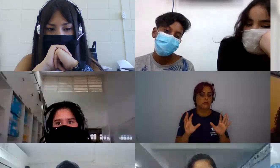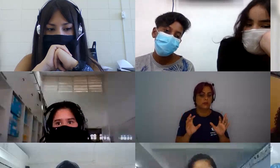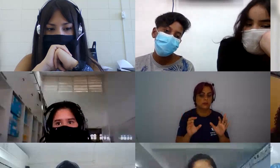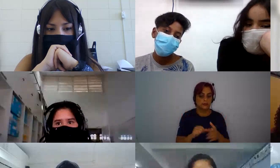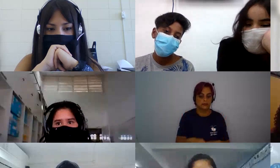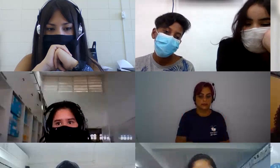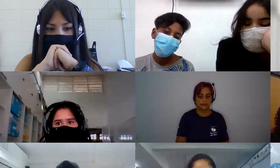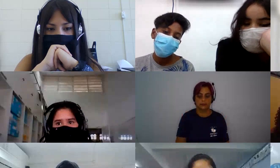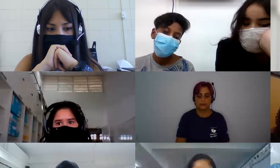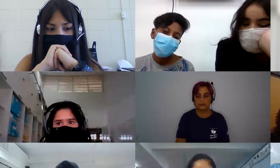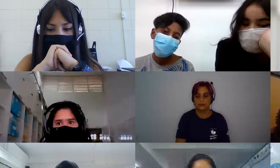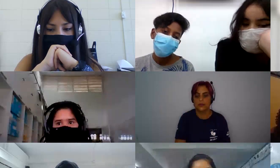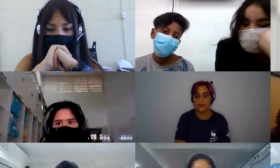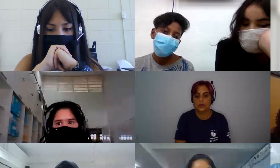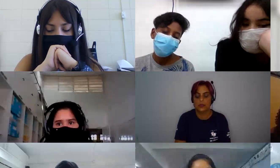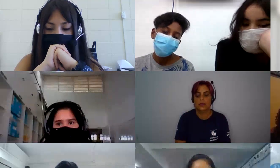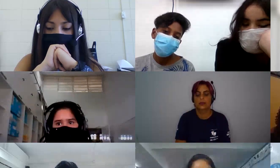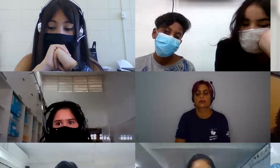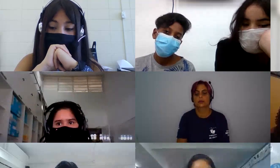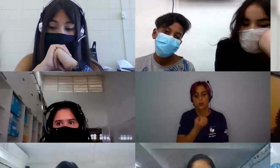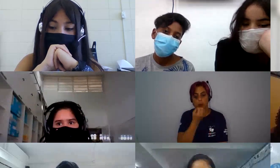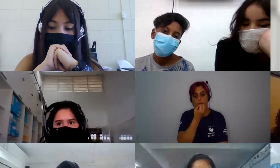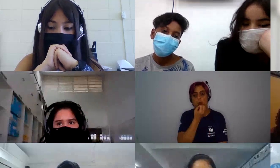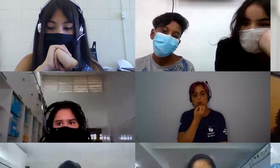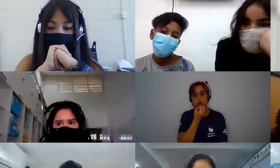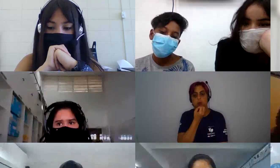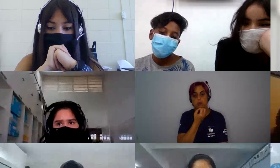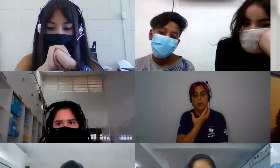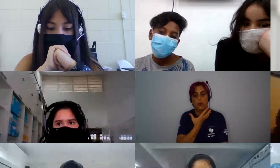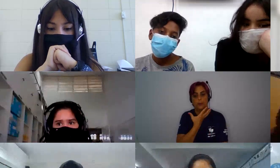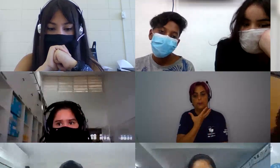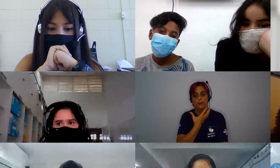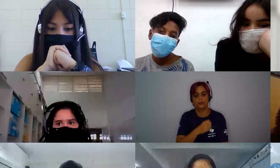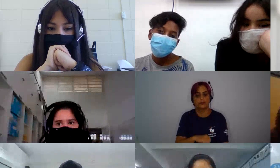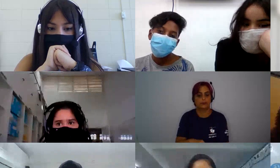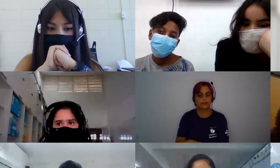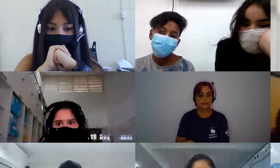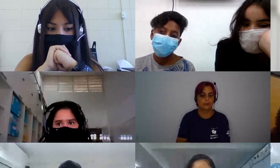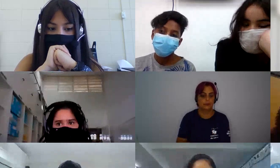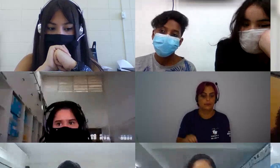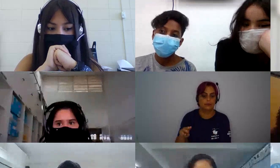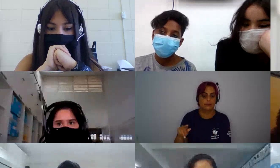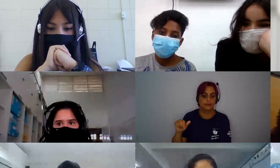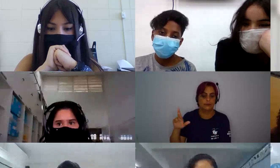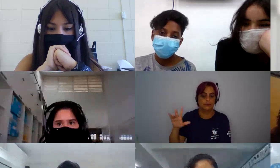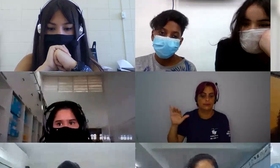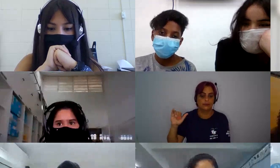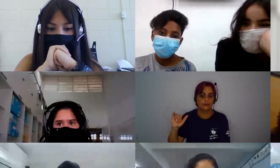Tem. Maravilha. Maravilha. Maravilha. O Mari, o que você acha disso tudo que a gente está falando aqui?